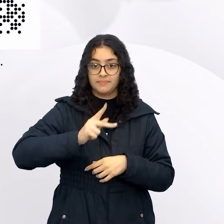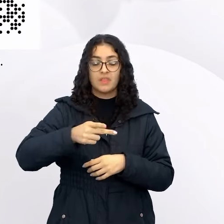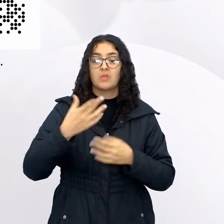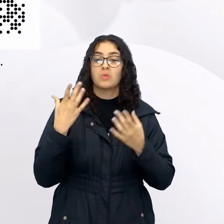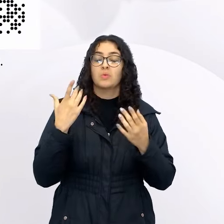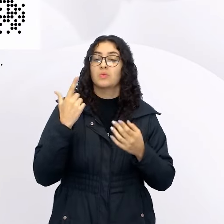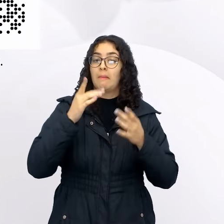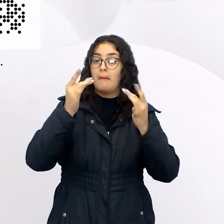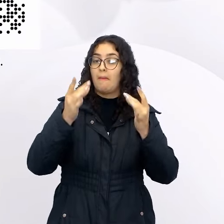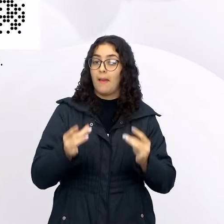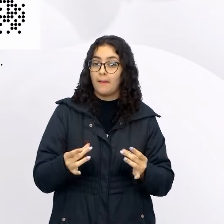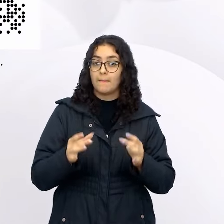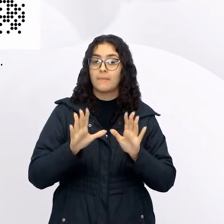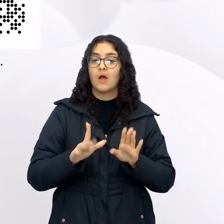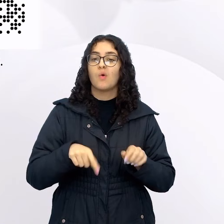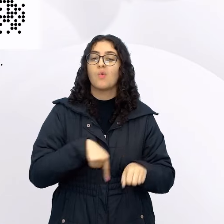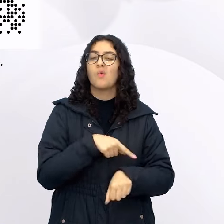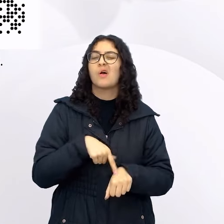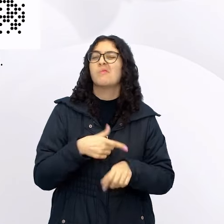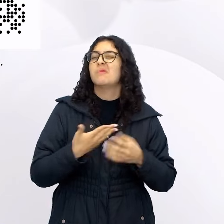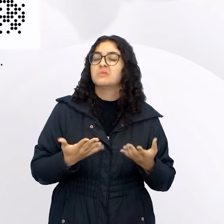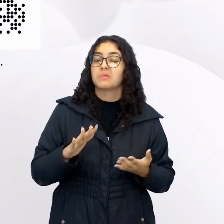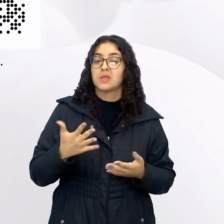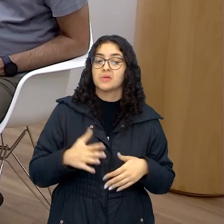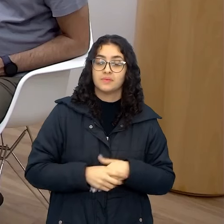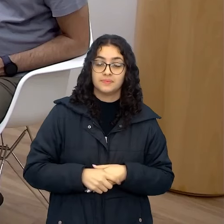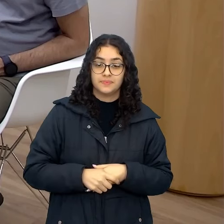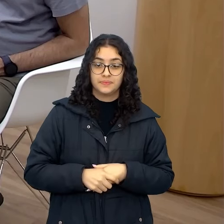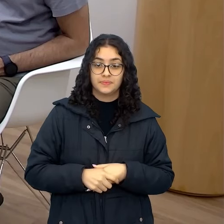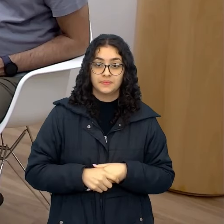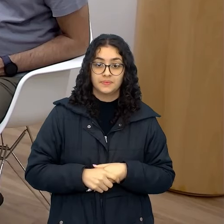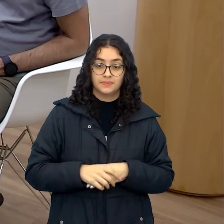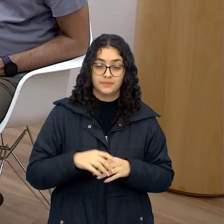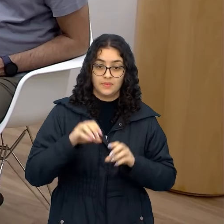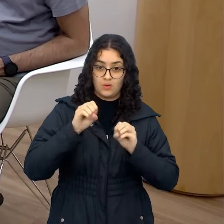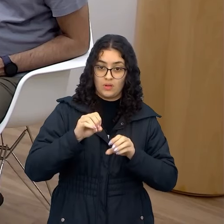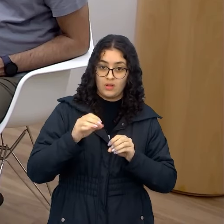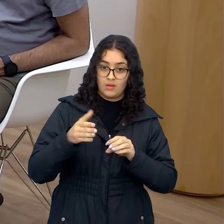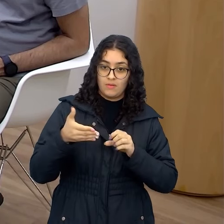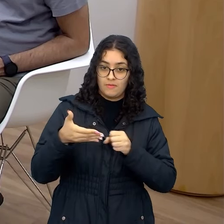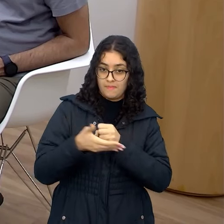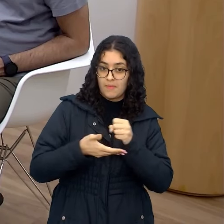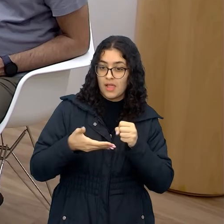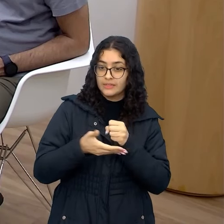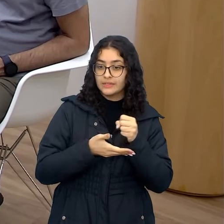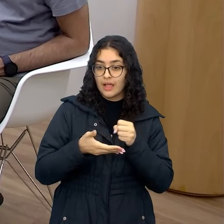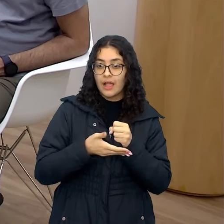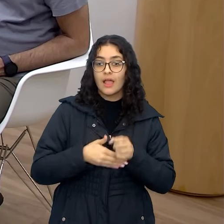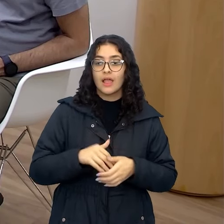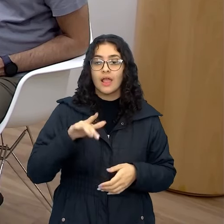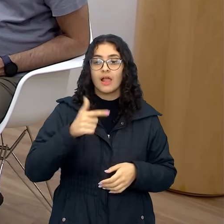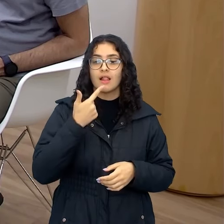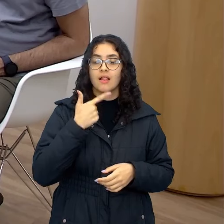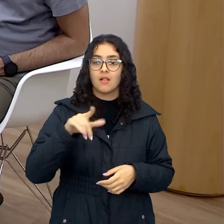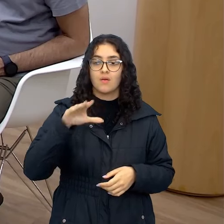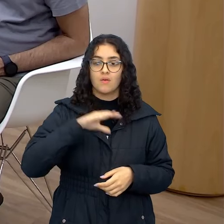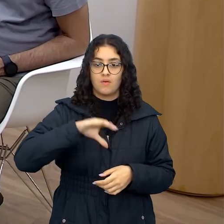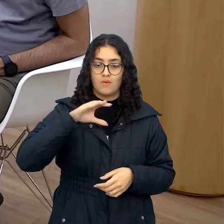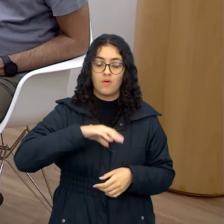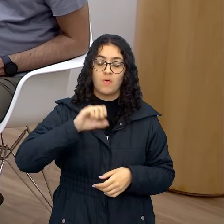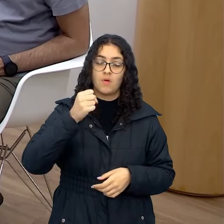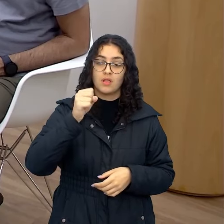todos, mas é isso mesmo. Quantas horas? Então, da educação básica, formação básica, é língua portuguesa